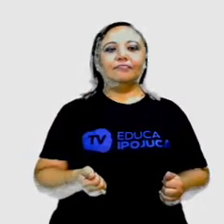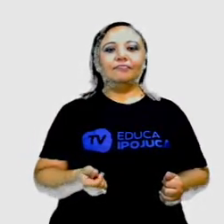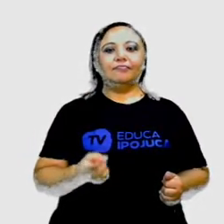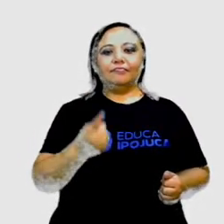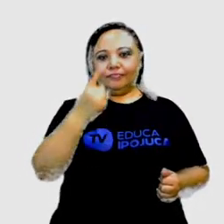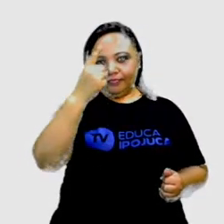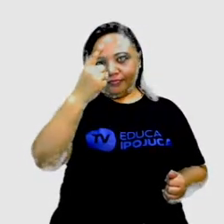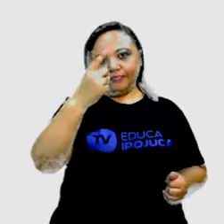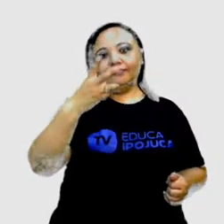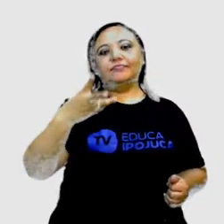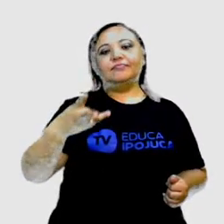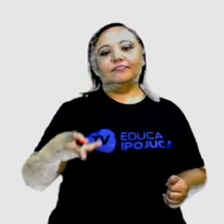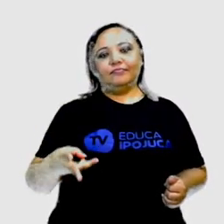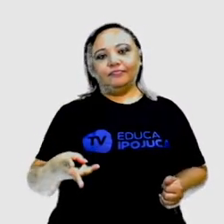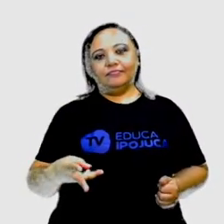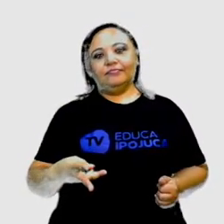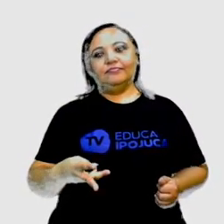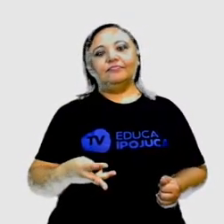o 13.